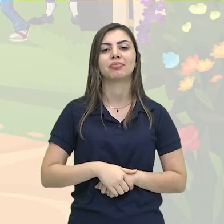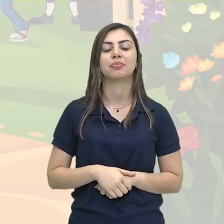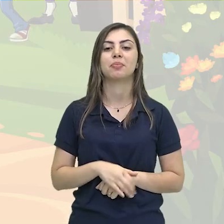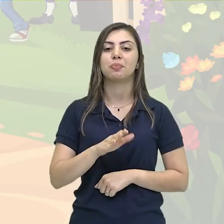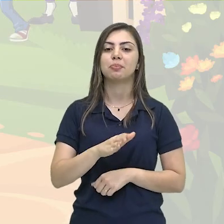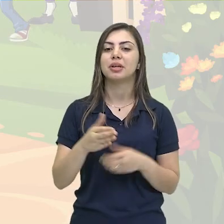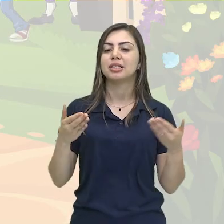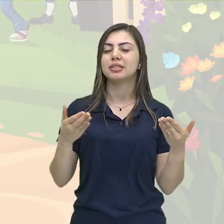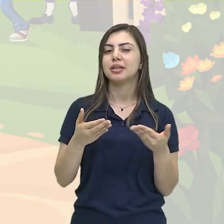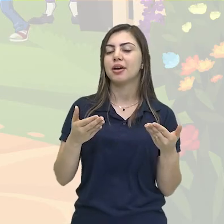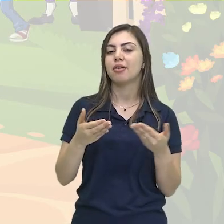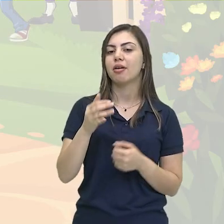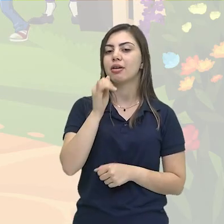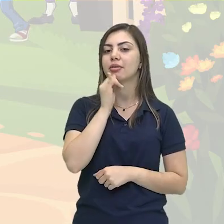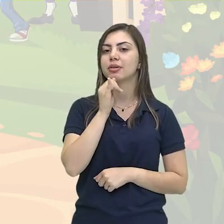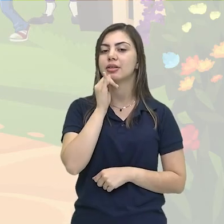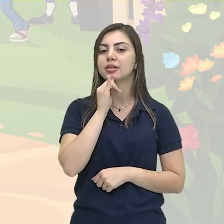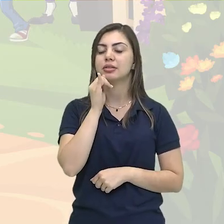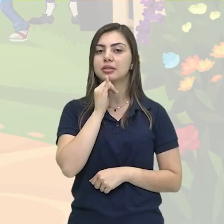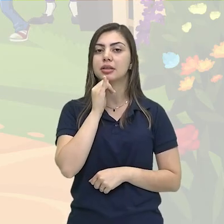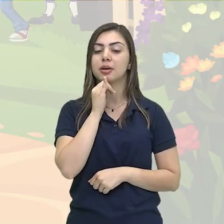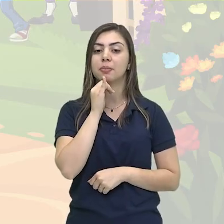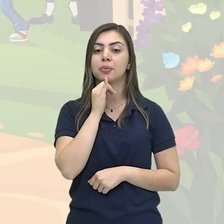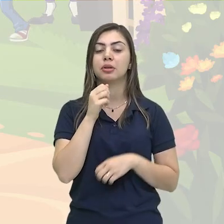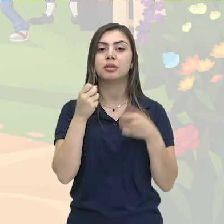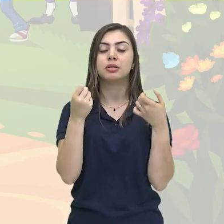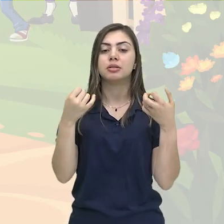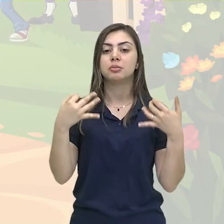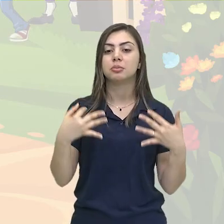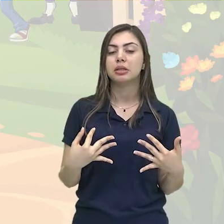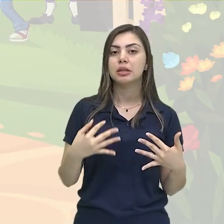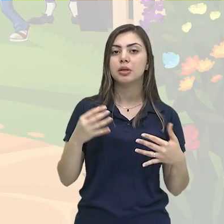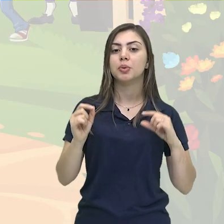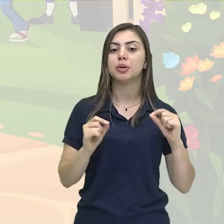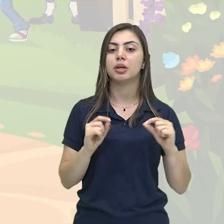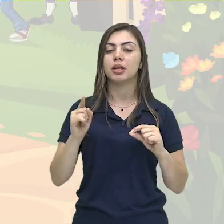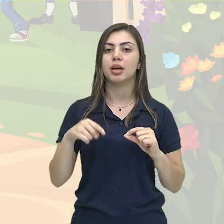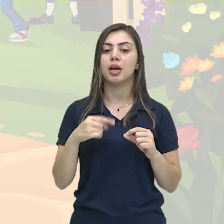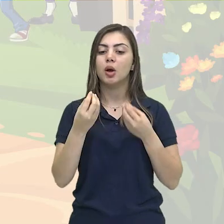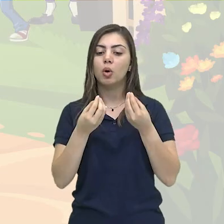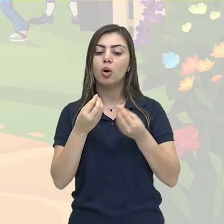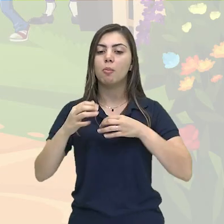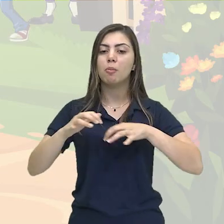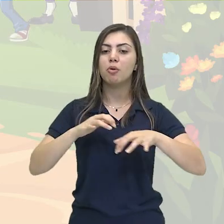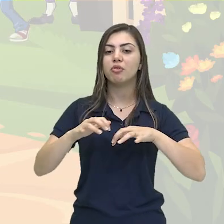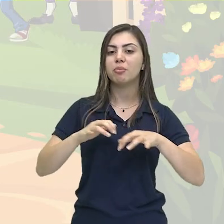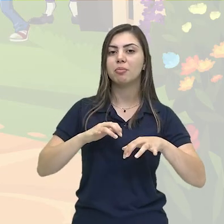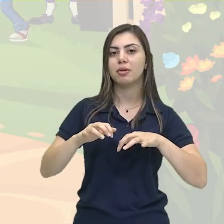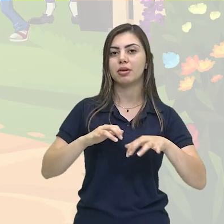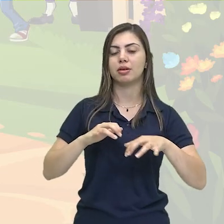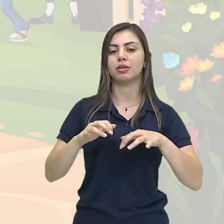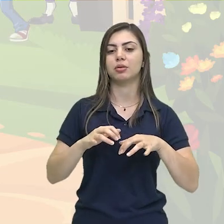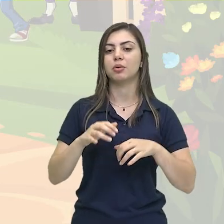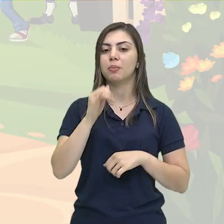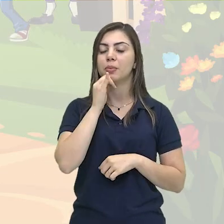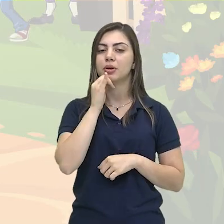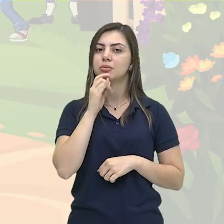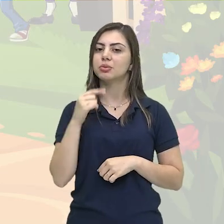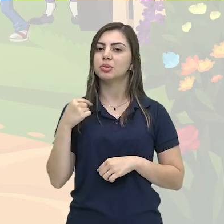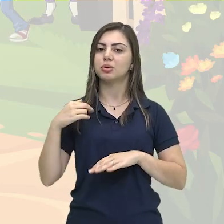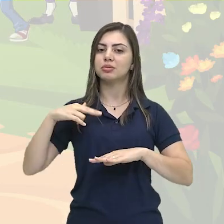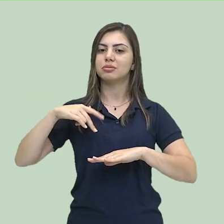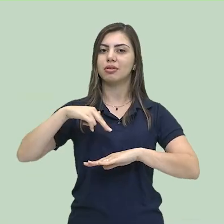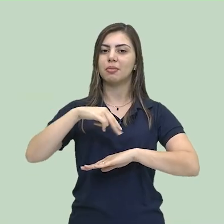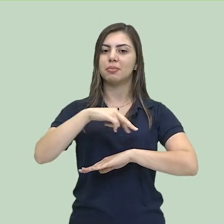a um exemplo que fala sobre o processo da locomoção a partir de um simples movimento, que é a